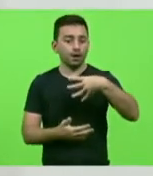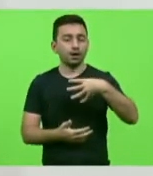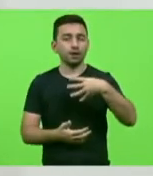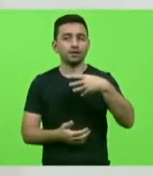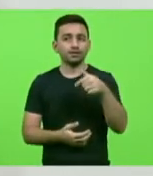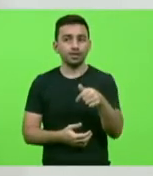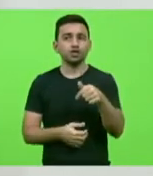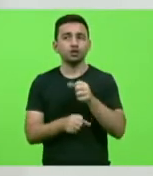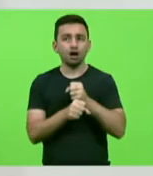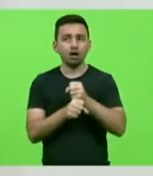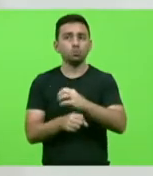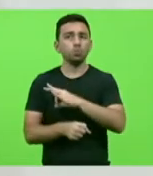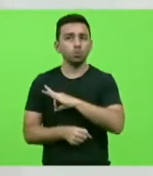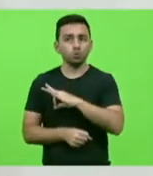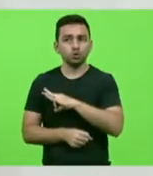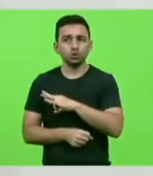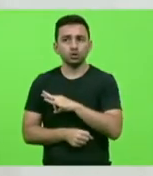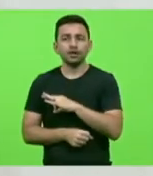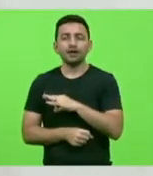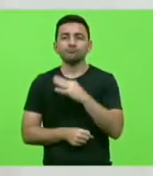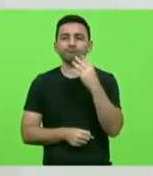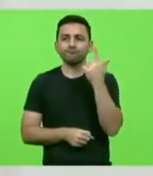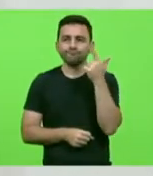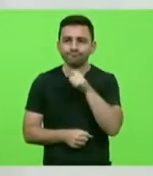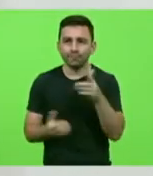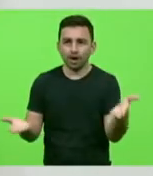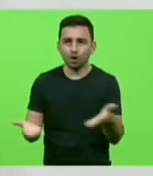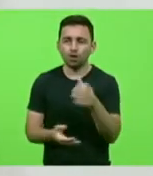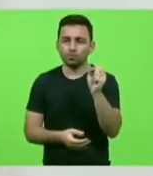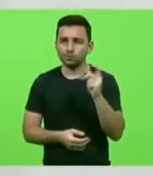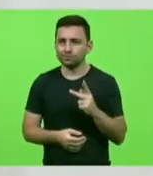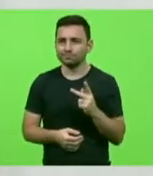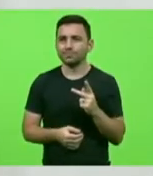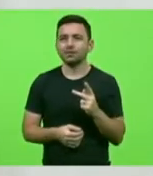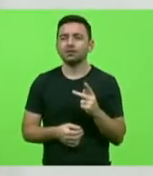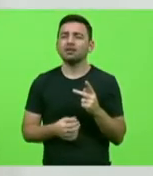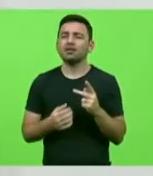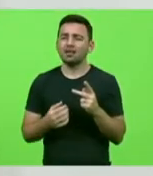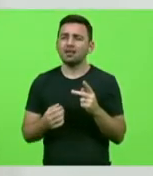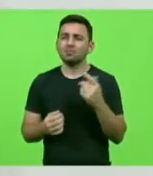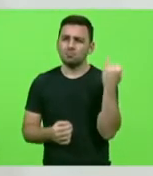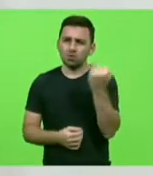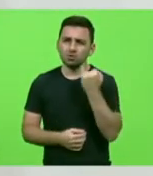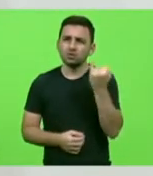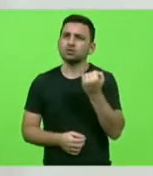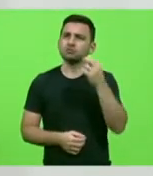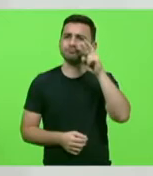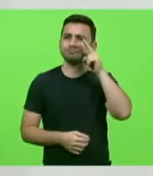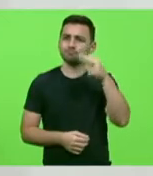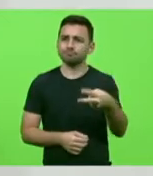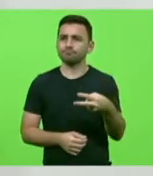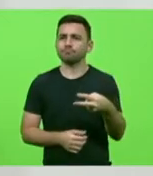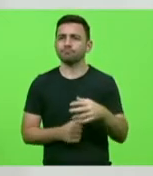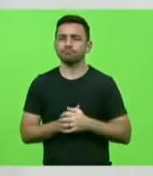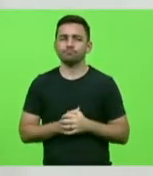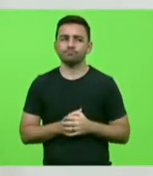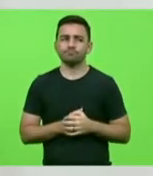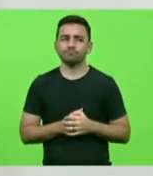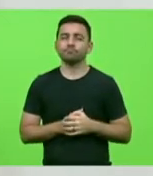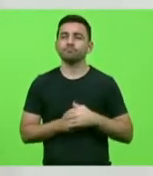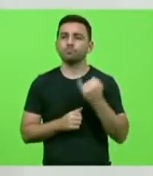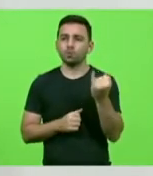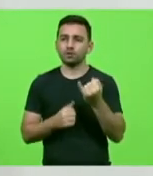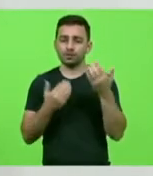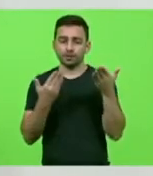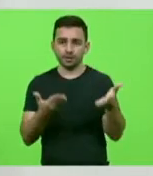de polícia que agora estão se aposentando, e como é bom o reconhecimento, deputado Ismael, como é bom a